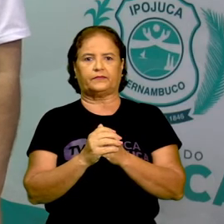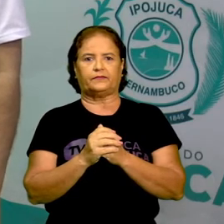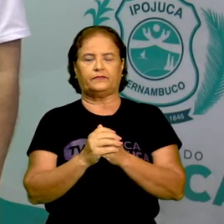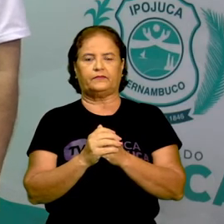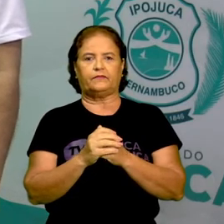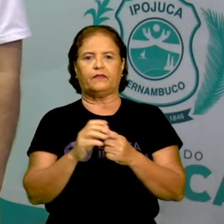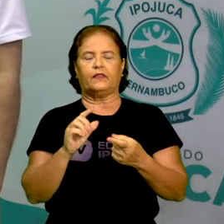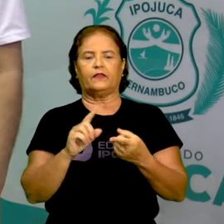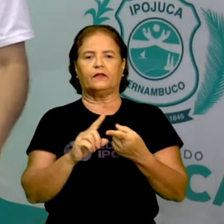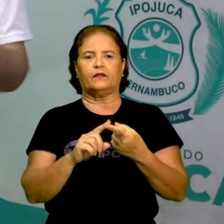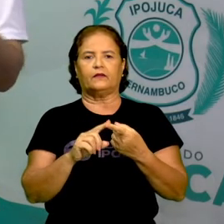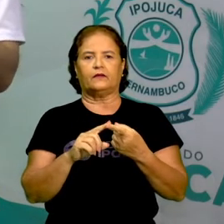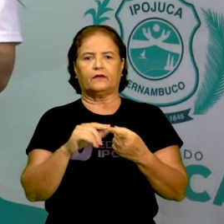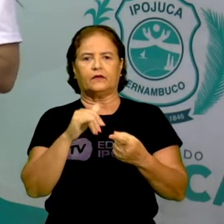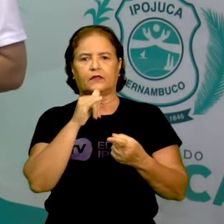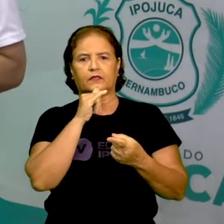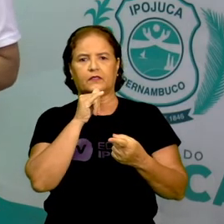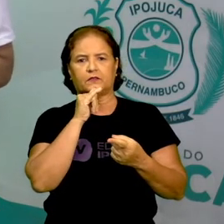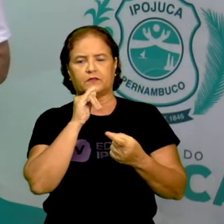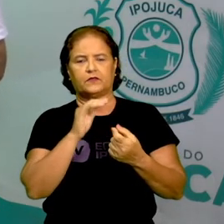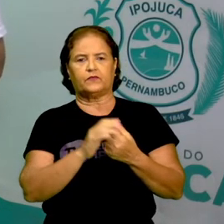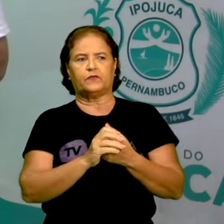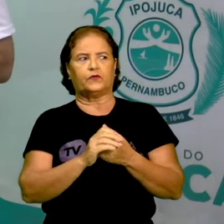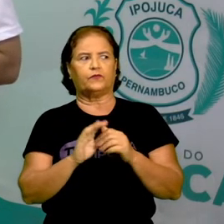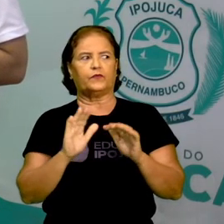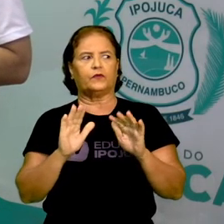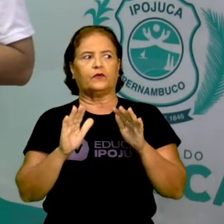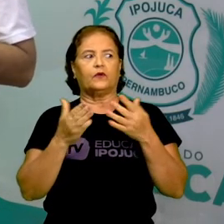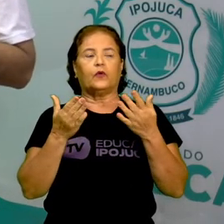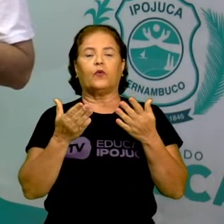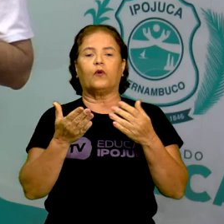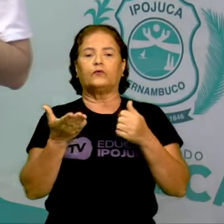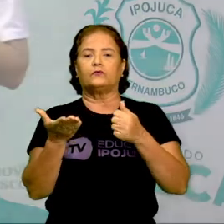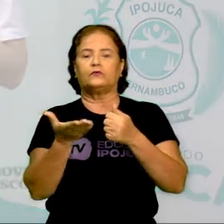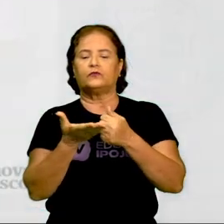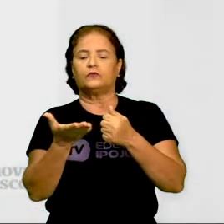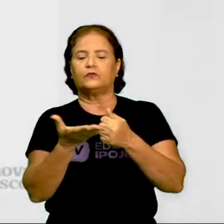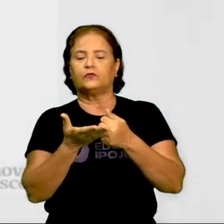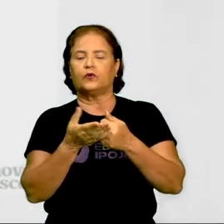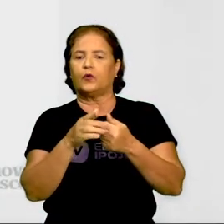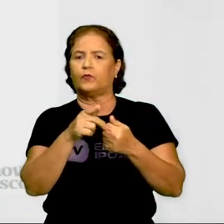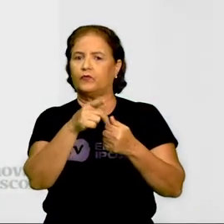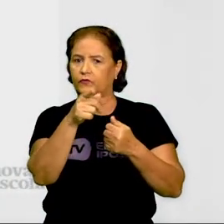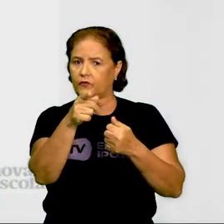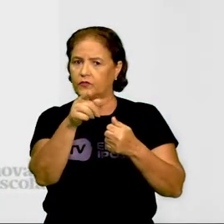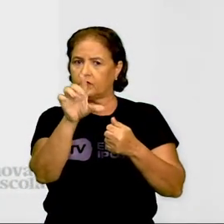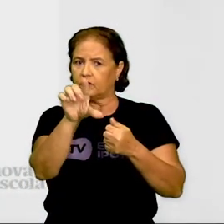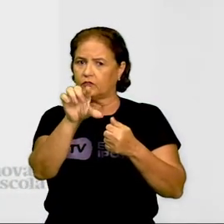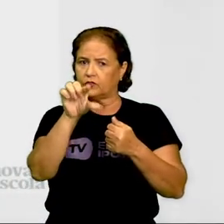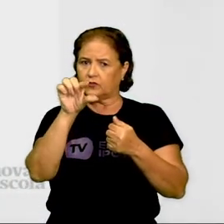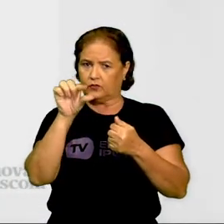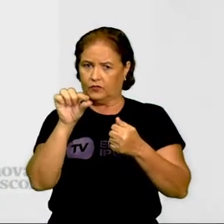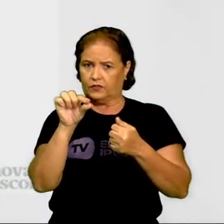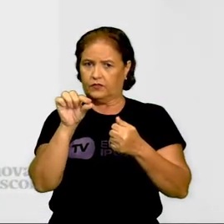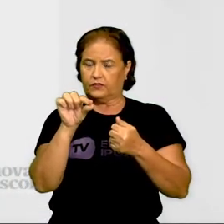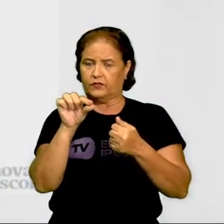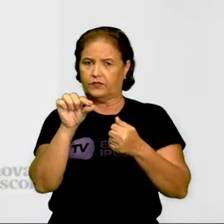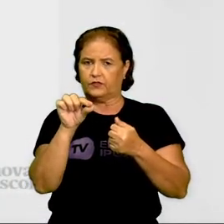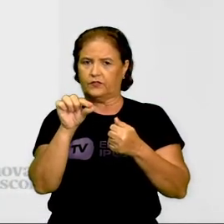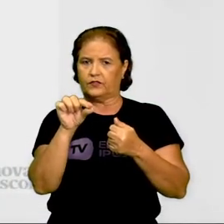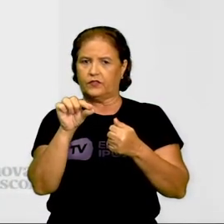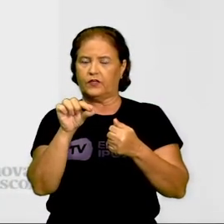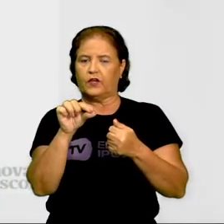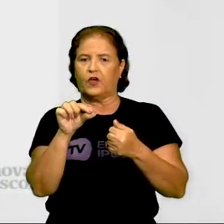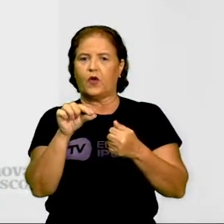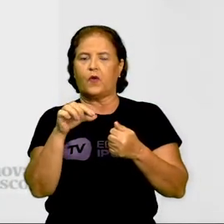Ainda temos mais um exemplo. Vamos lá. Qual desses copos vocês escolheriam para tomar o